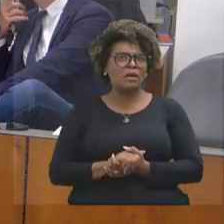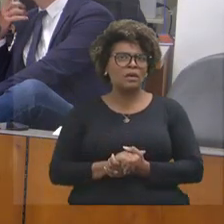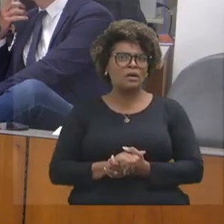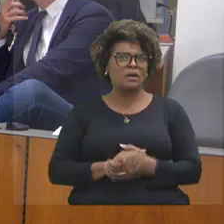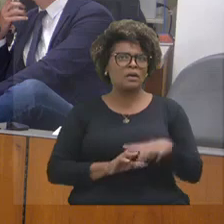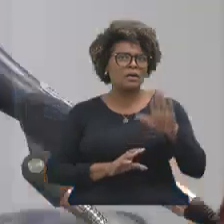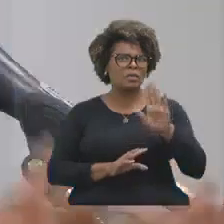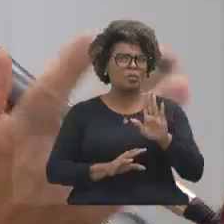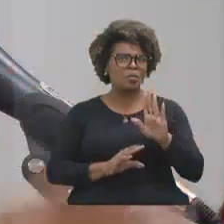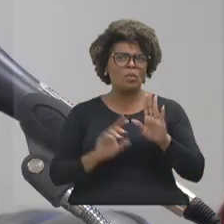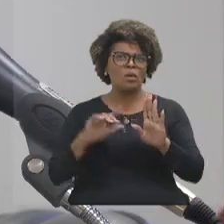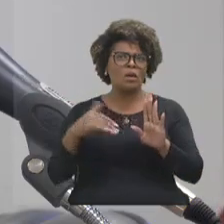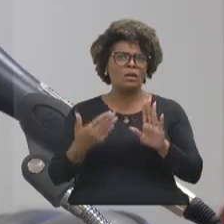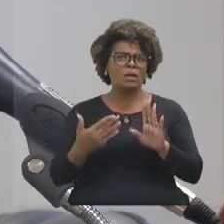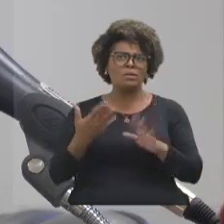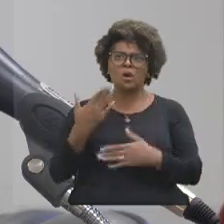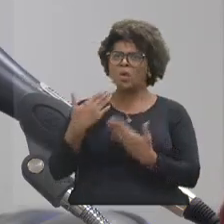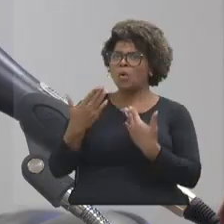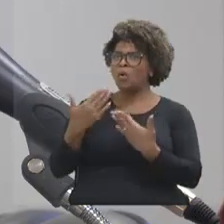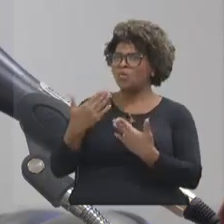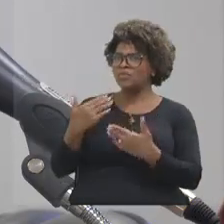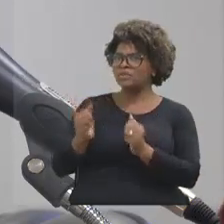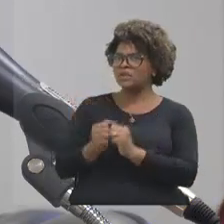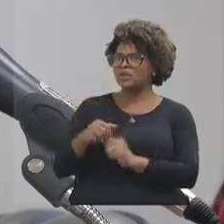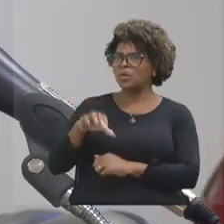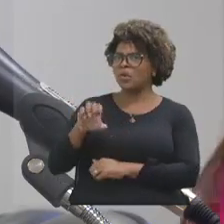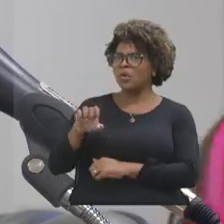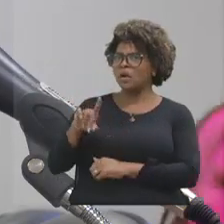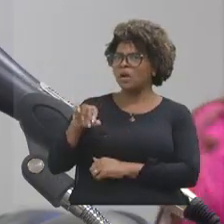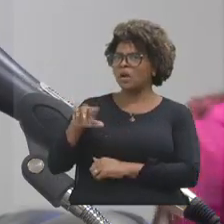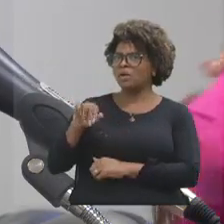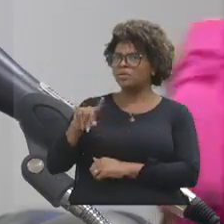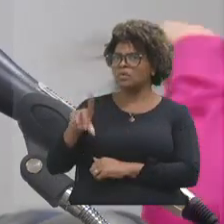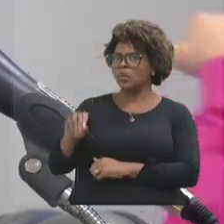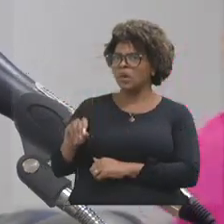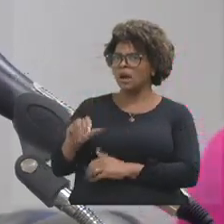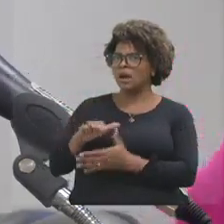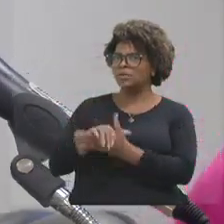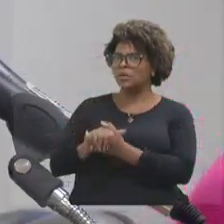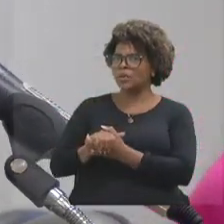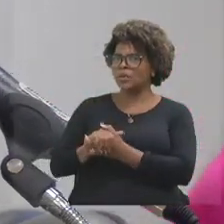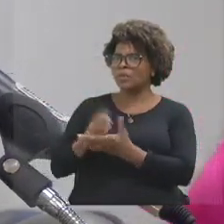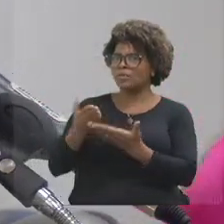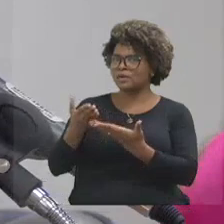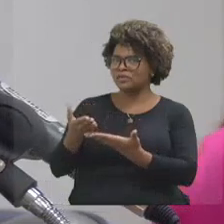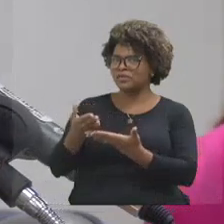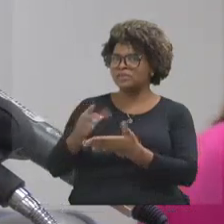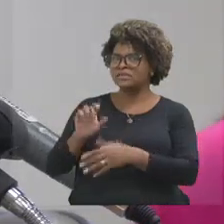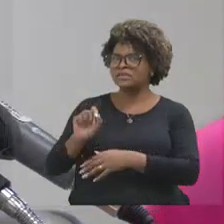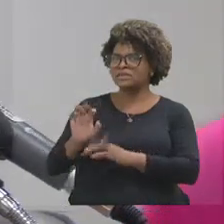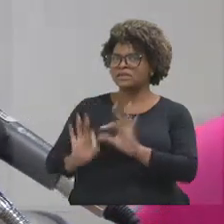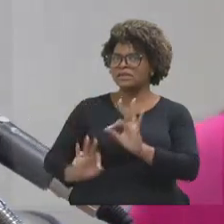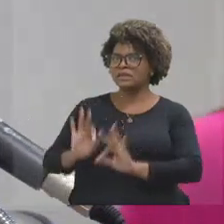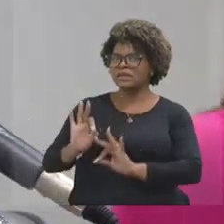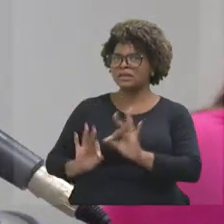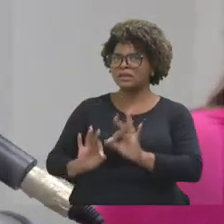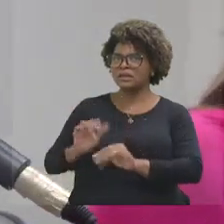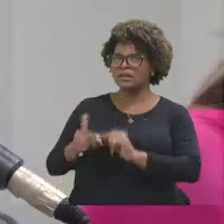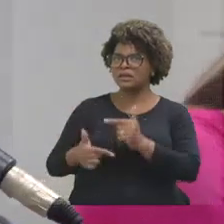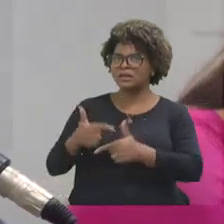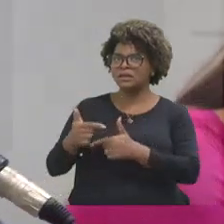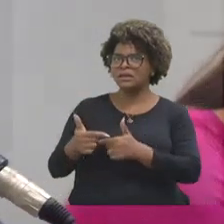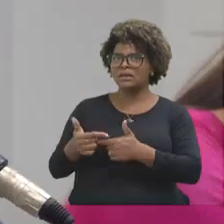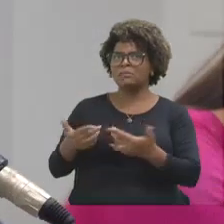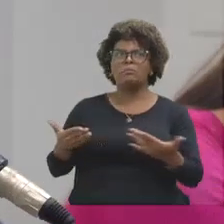quando ainda conversando com Eduardo né com o Eduardo cumprimentava inclusive Eduardo pelo belíssimo trabalho que vossa excelência